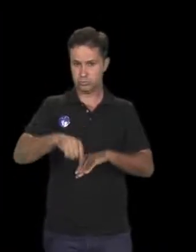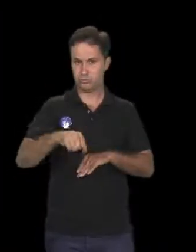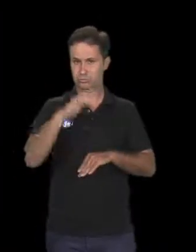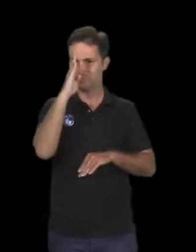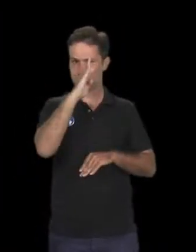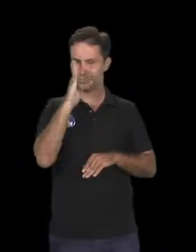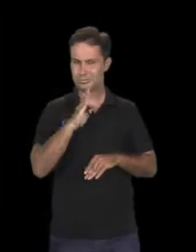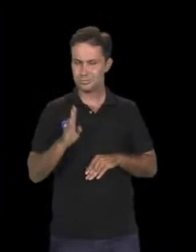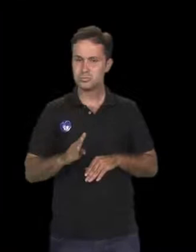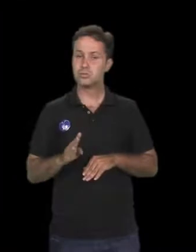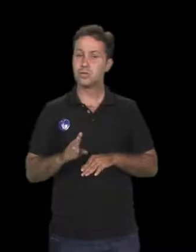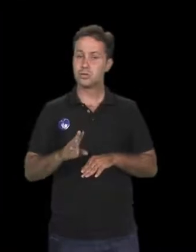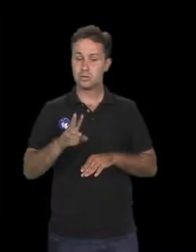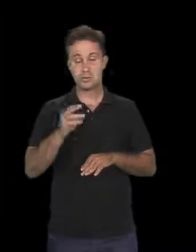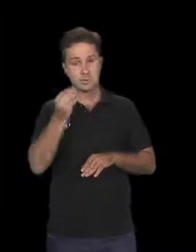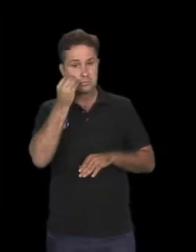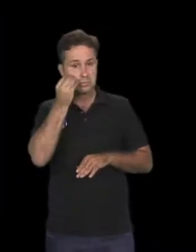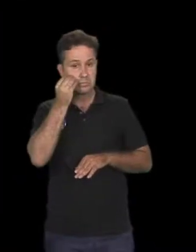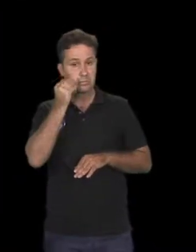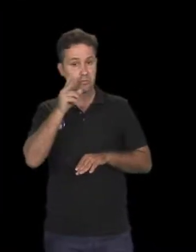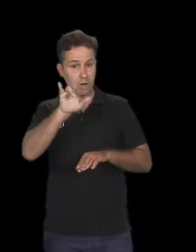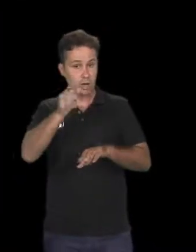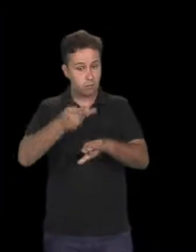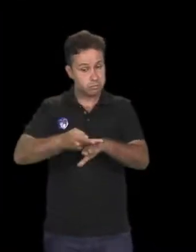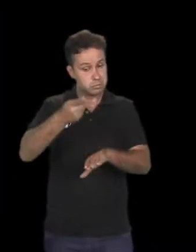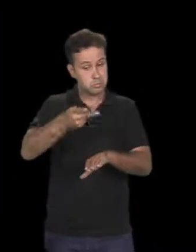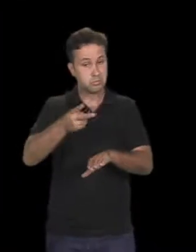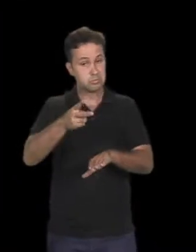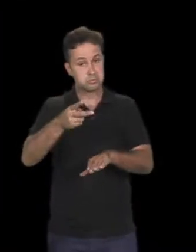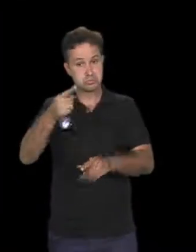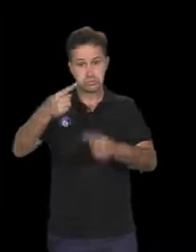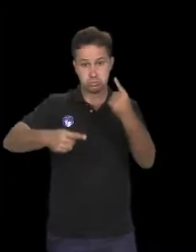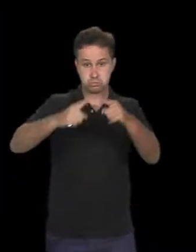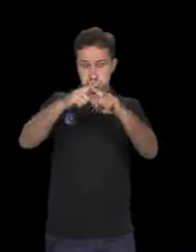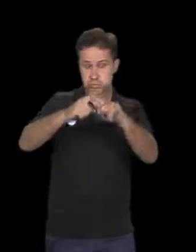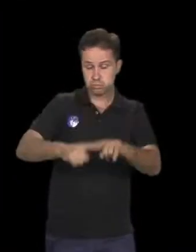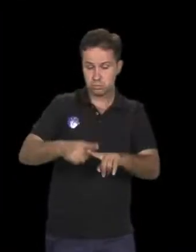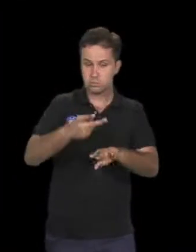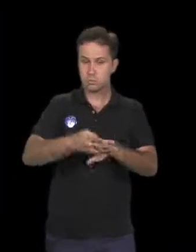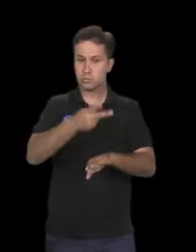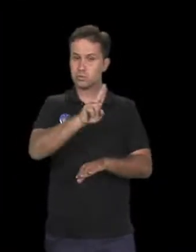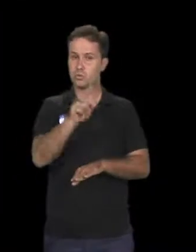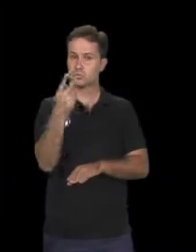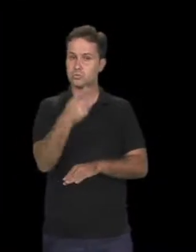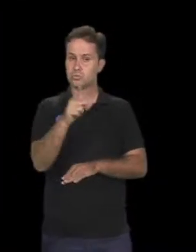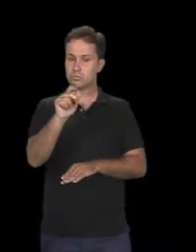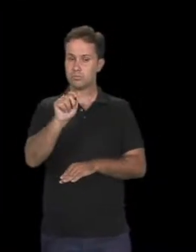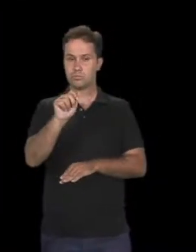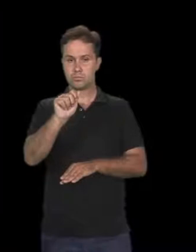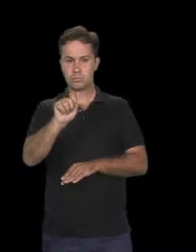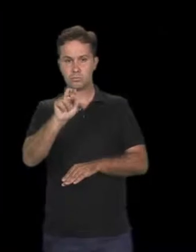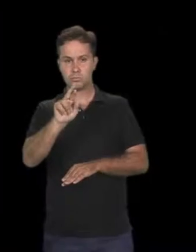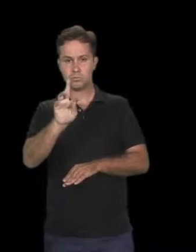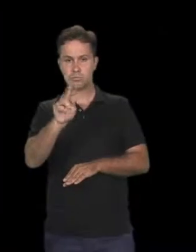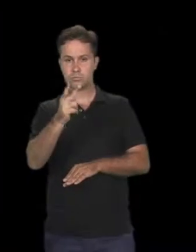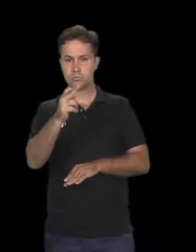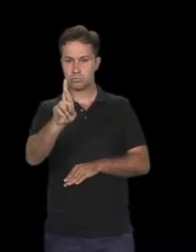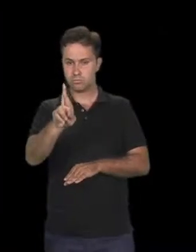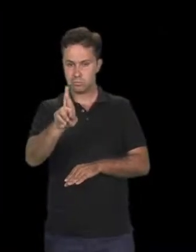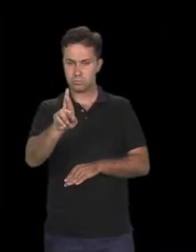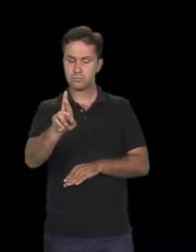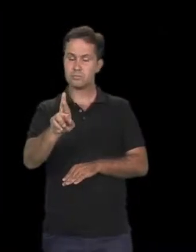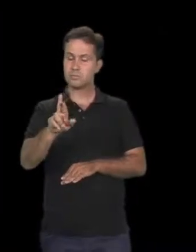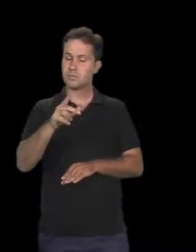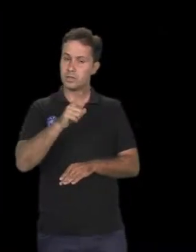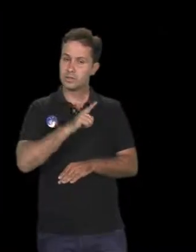de matemática, chamado Arthur Ávila. E ele foi perfilado pelo João Moreira Salles, que é também o criador da revista,